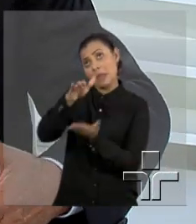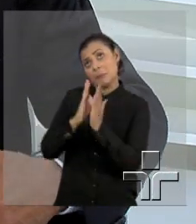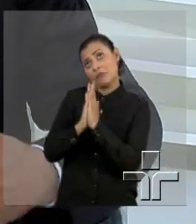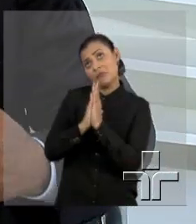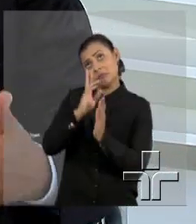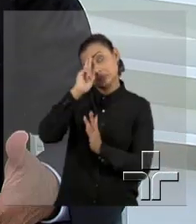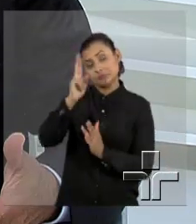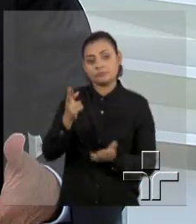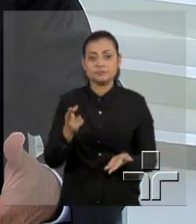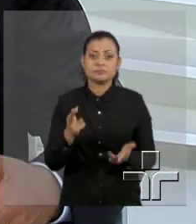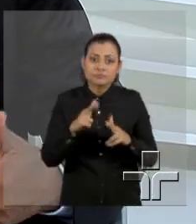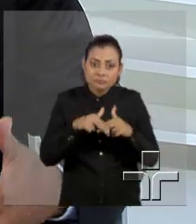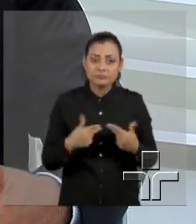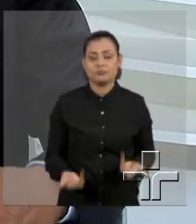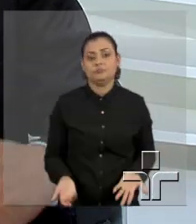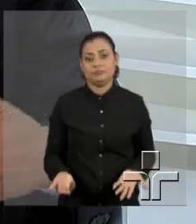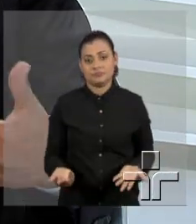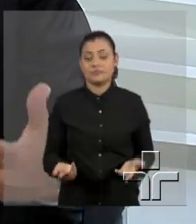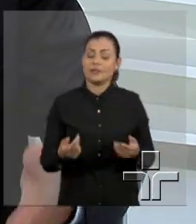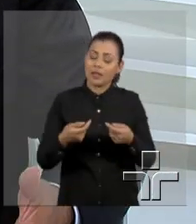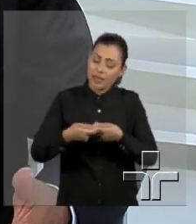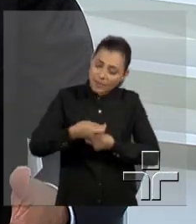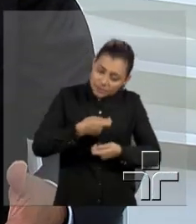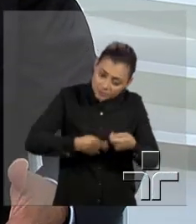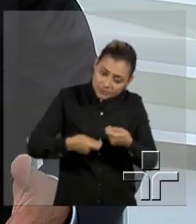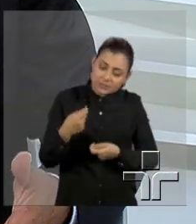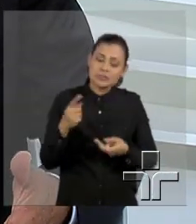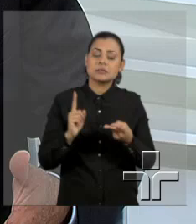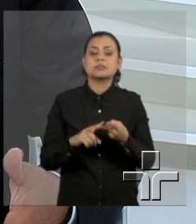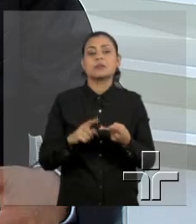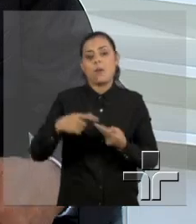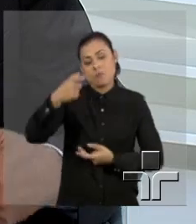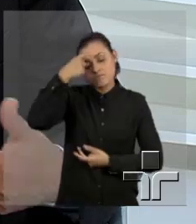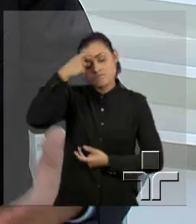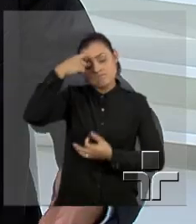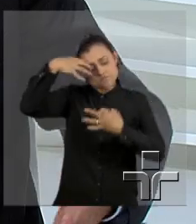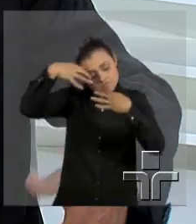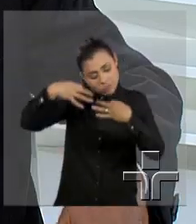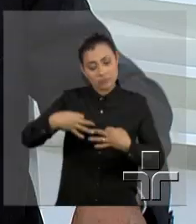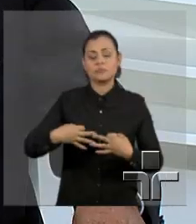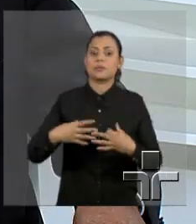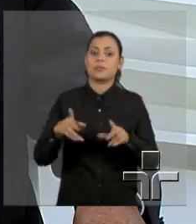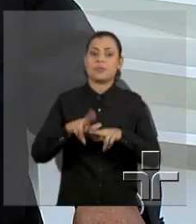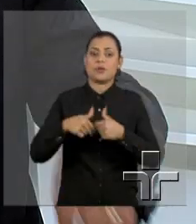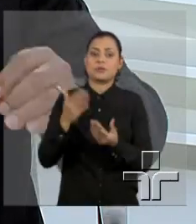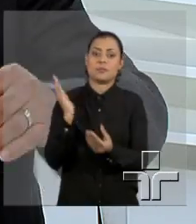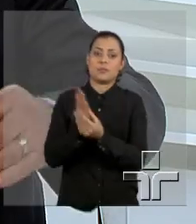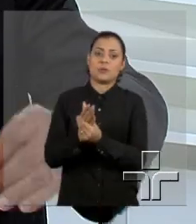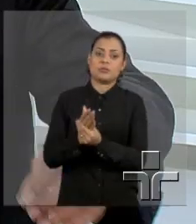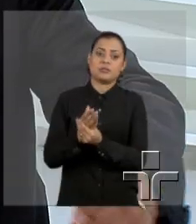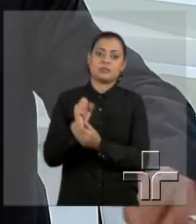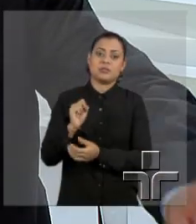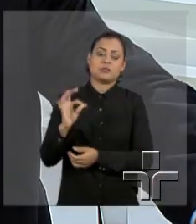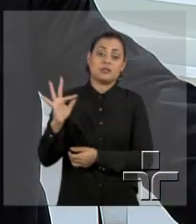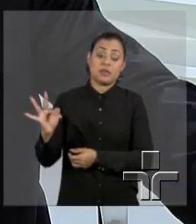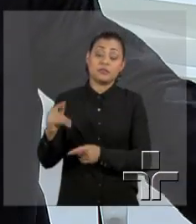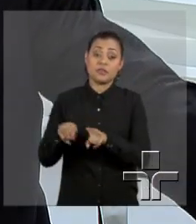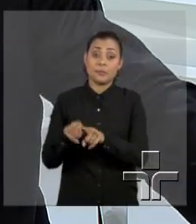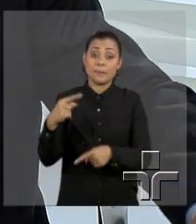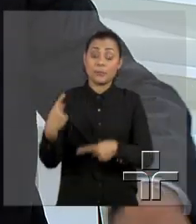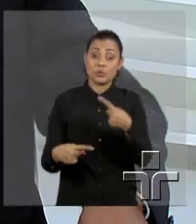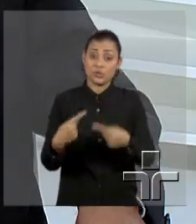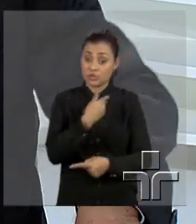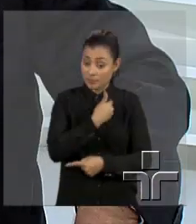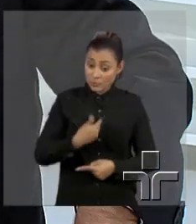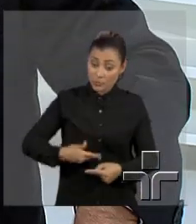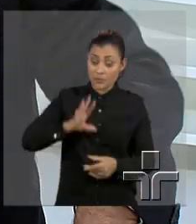de racionalidade, administração racional dos processos do Supremo, uma política pública endógena